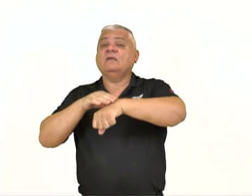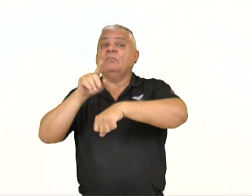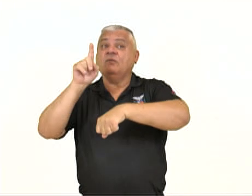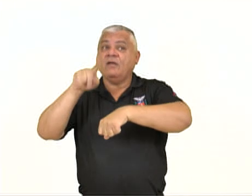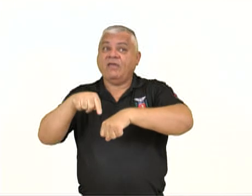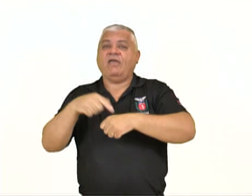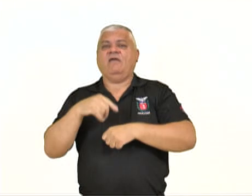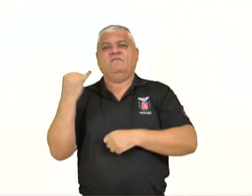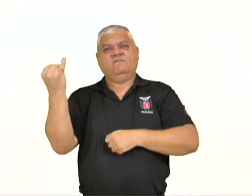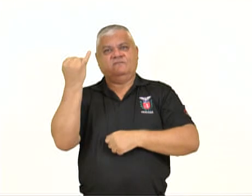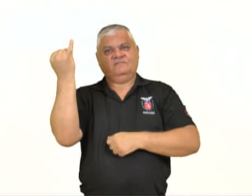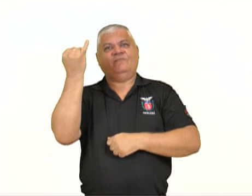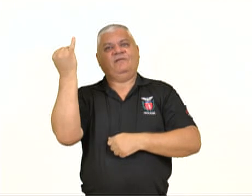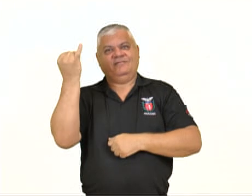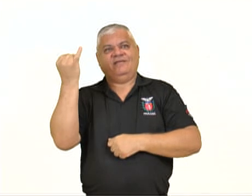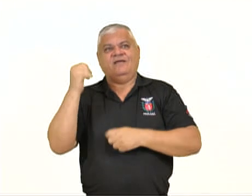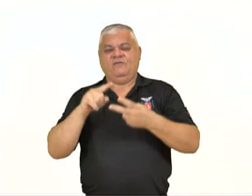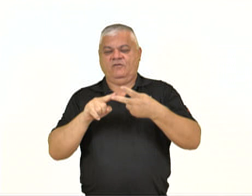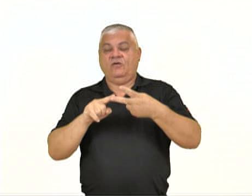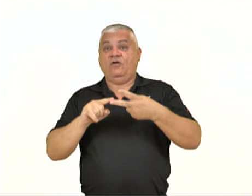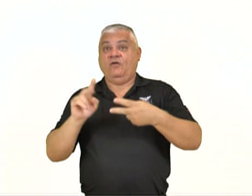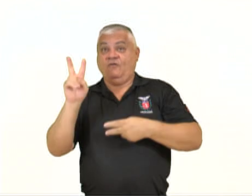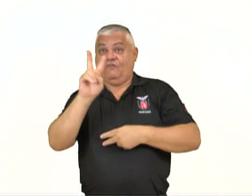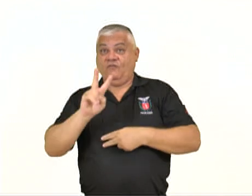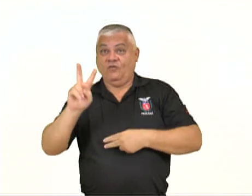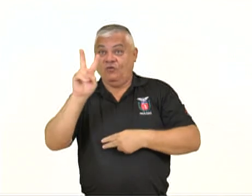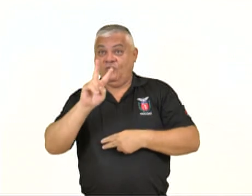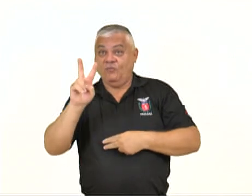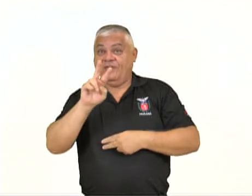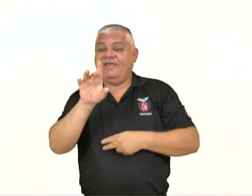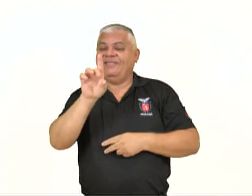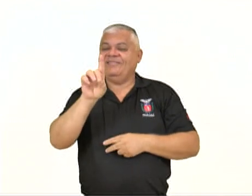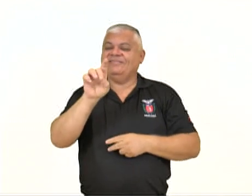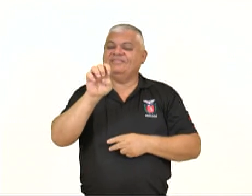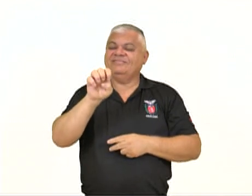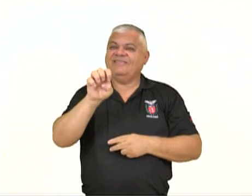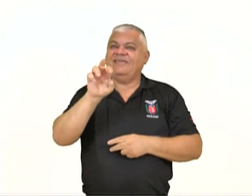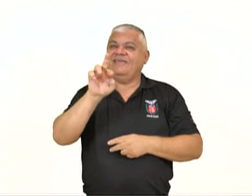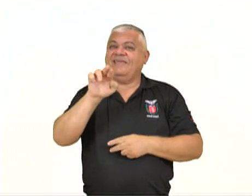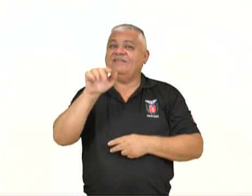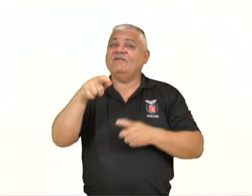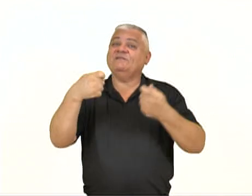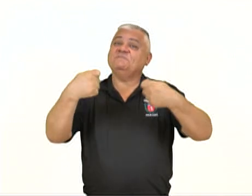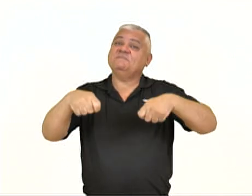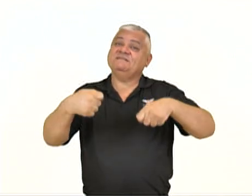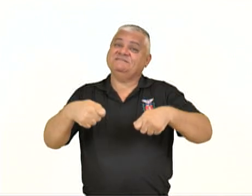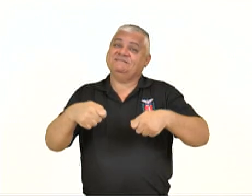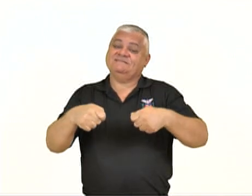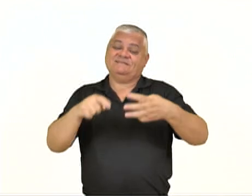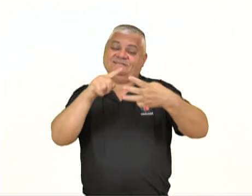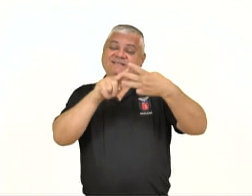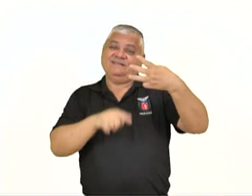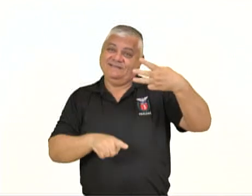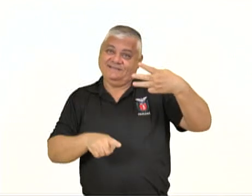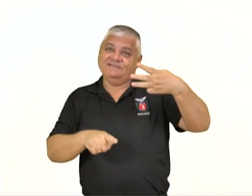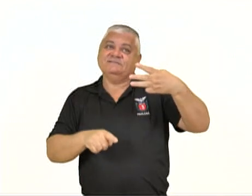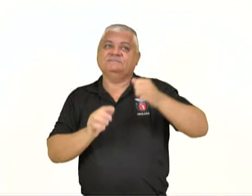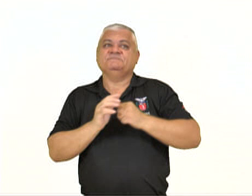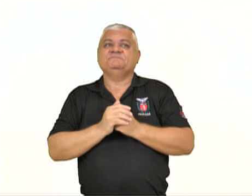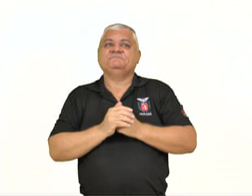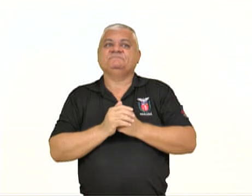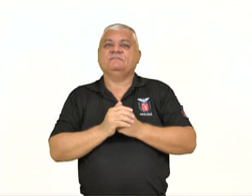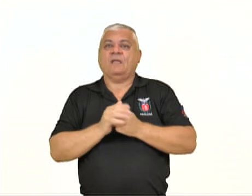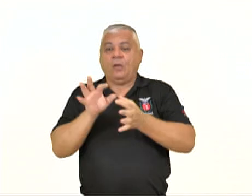como fundamental. O volume seria classificado como derivada, porque ela depende de 3 dimensões, certo?